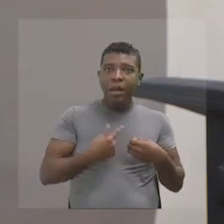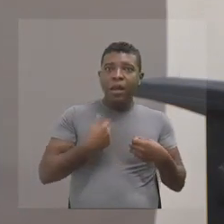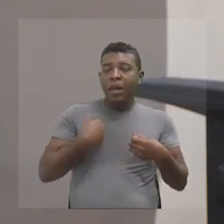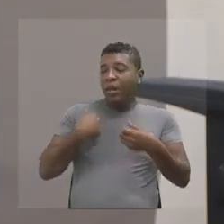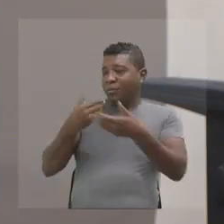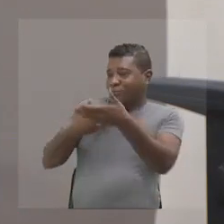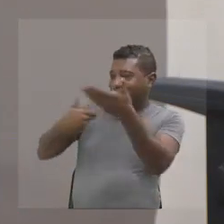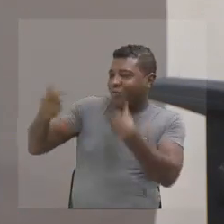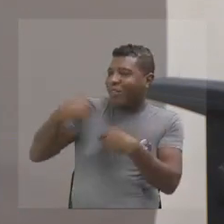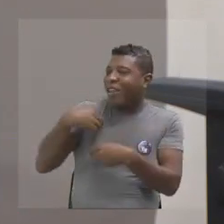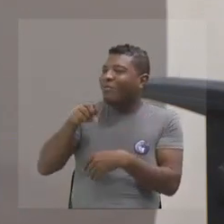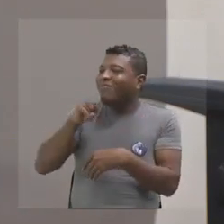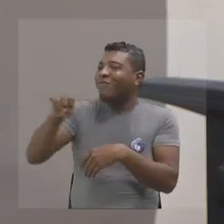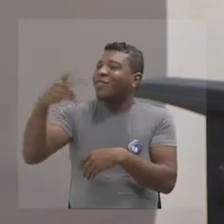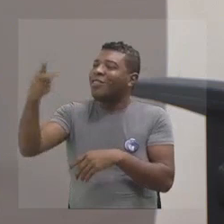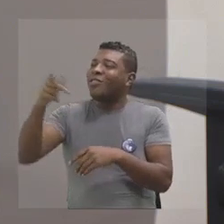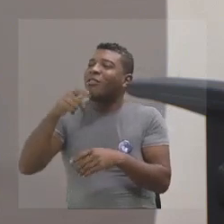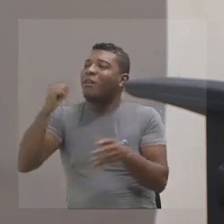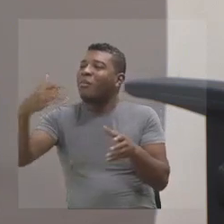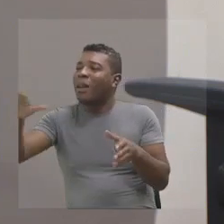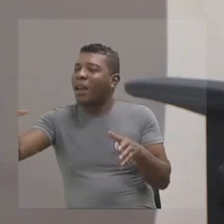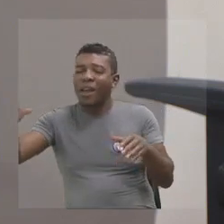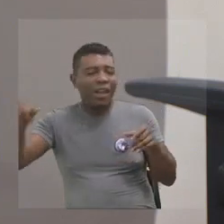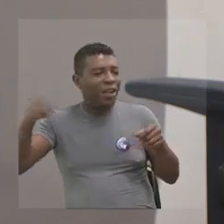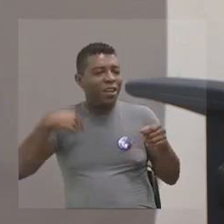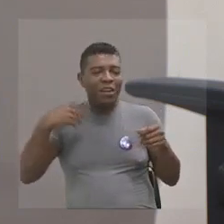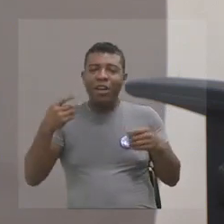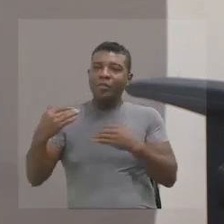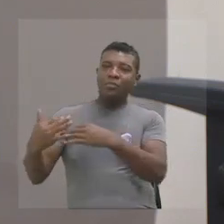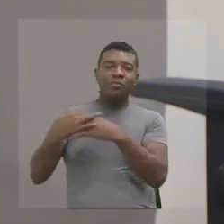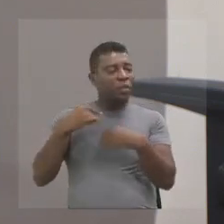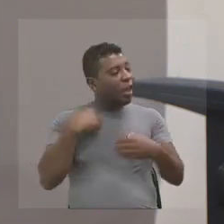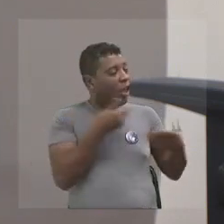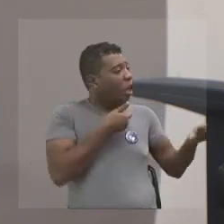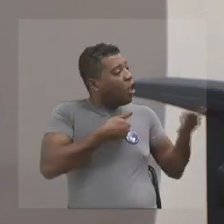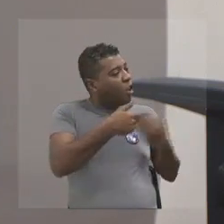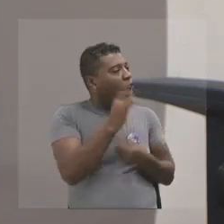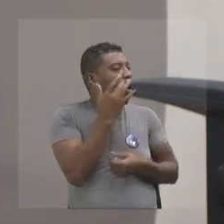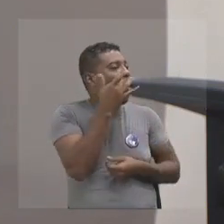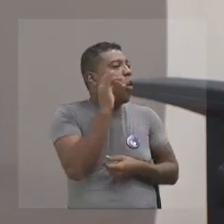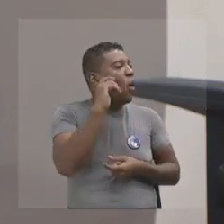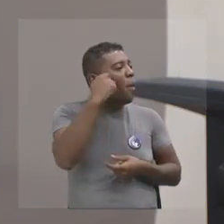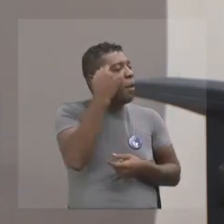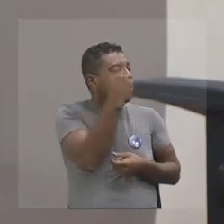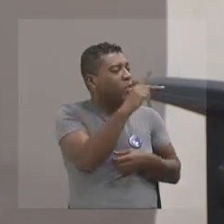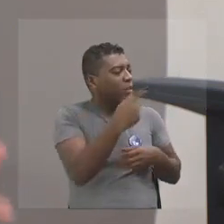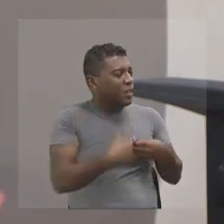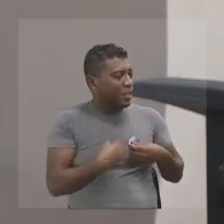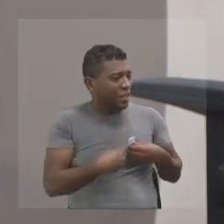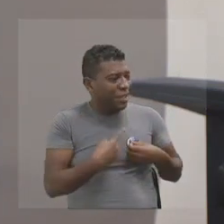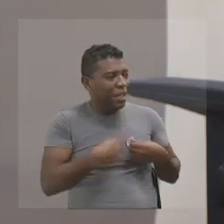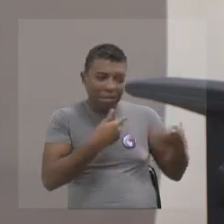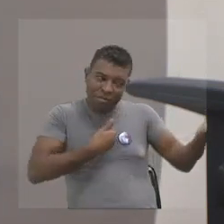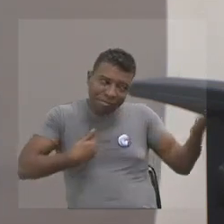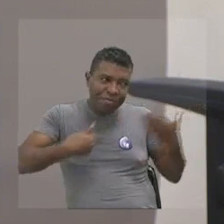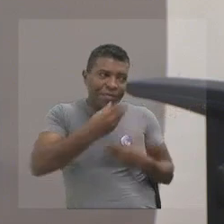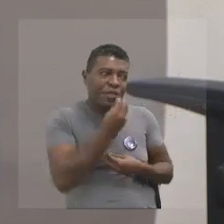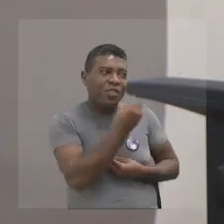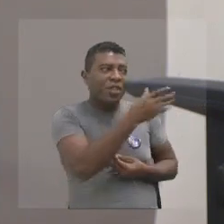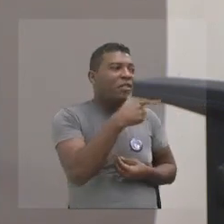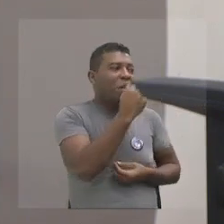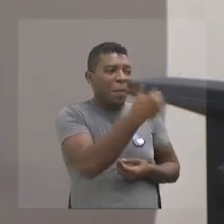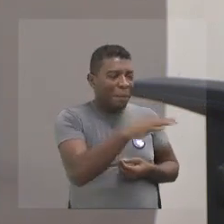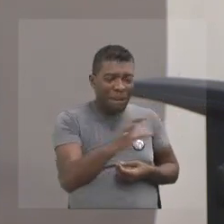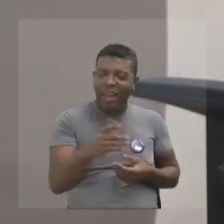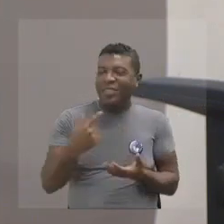por Ouro Preto e a gente tem conversado muito né sobre as questões do licenciamento ambiental os desafios a gente tem aprendido muito